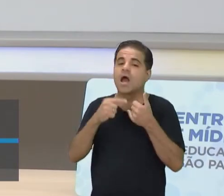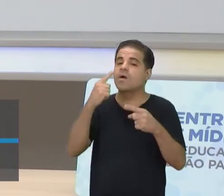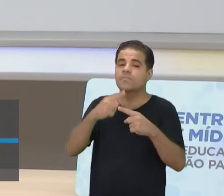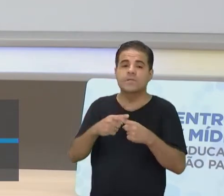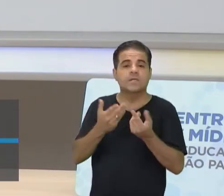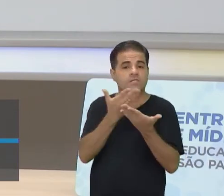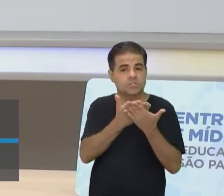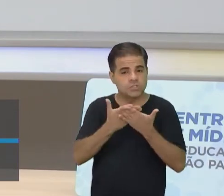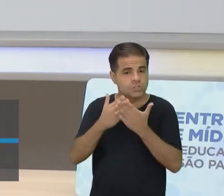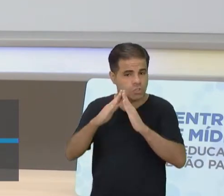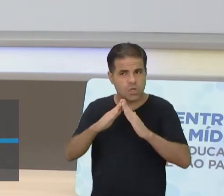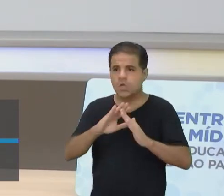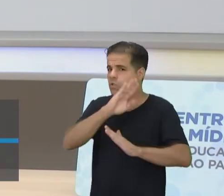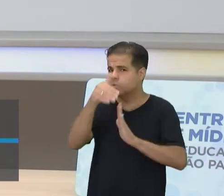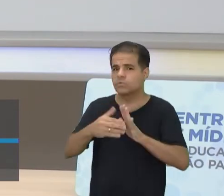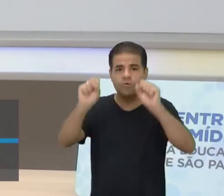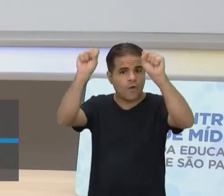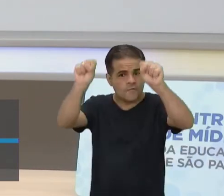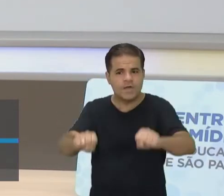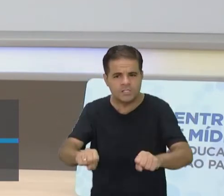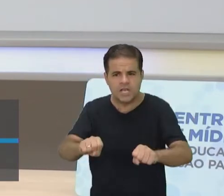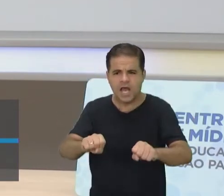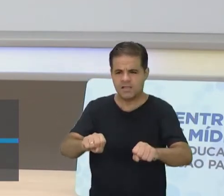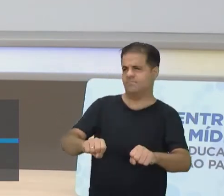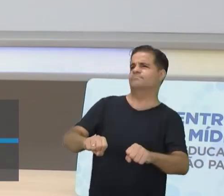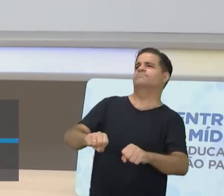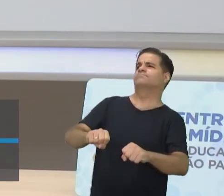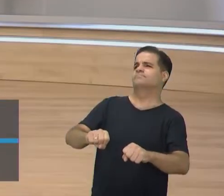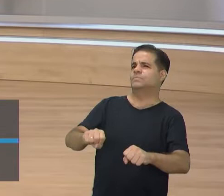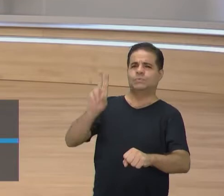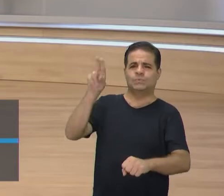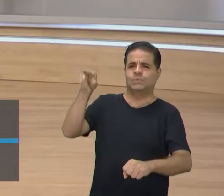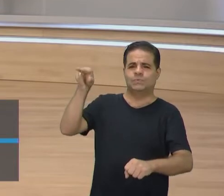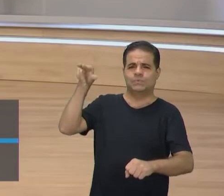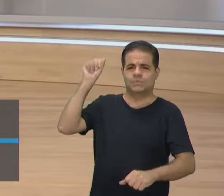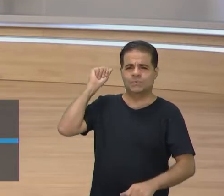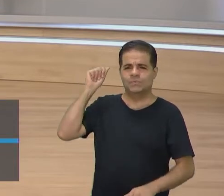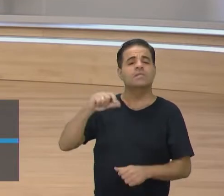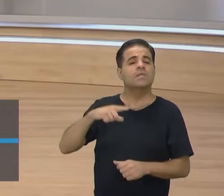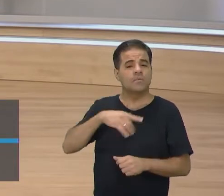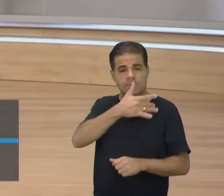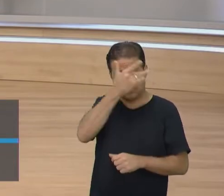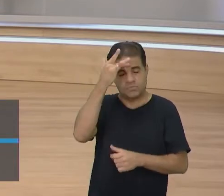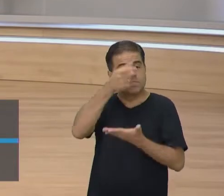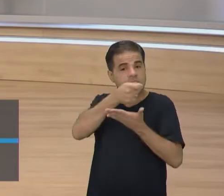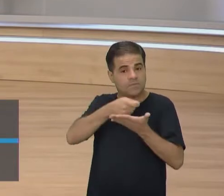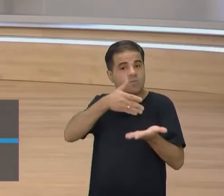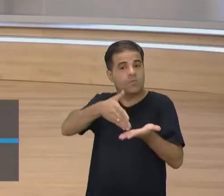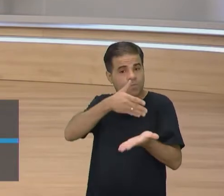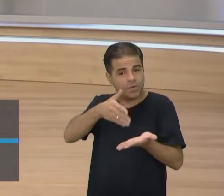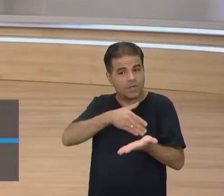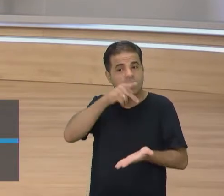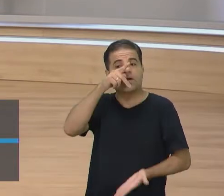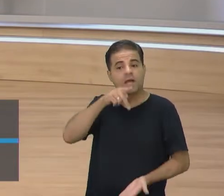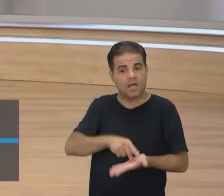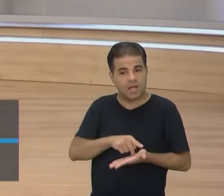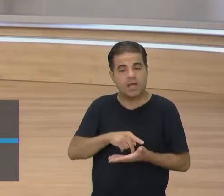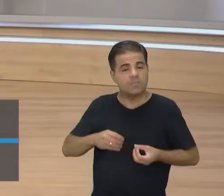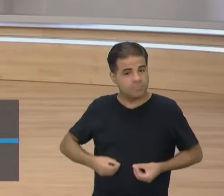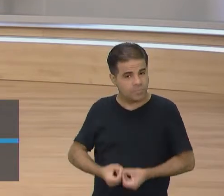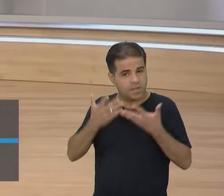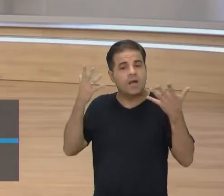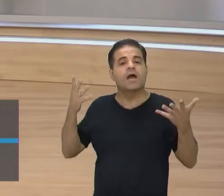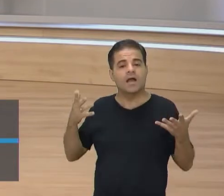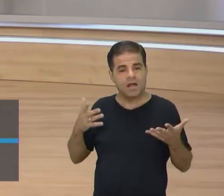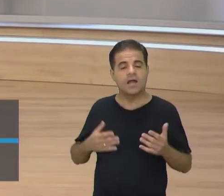seriam fechadas. Isso é fantasioso demais. Tem até um cara que escreveu um livro sobre isso, que também é realismo mágico, fantástico,